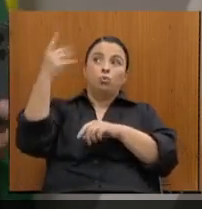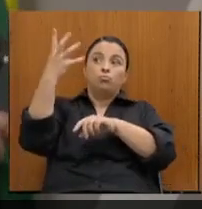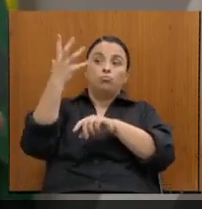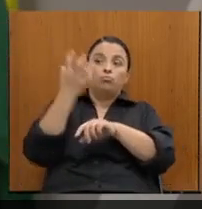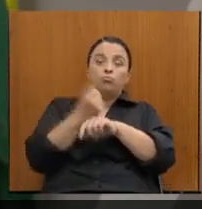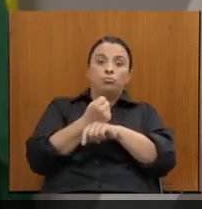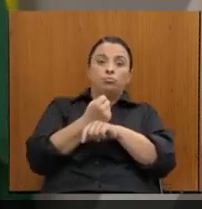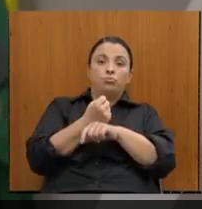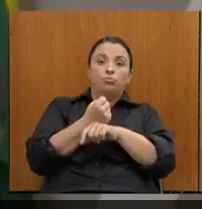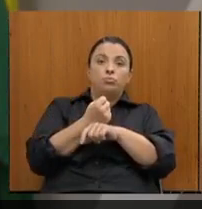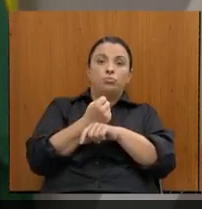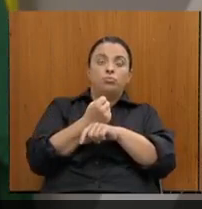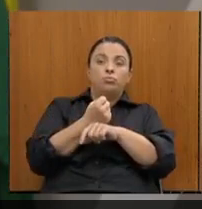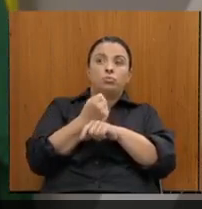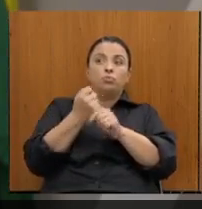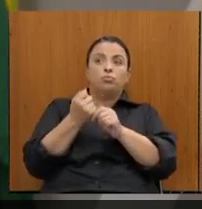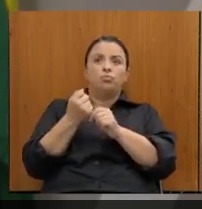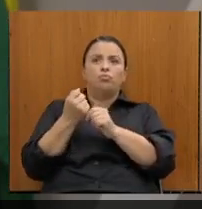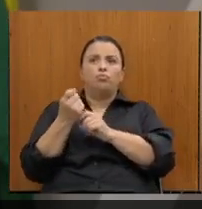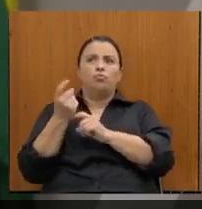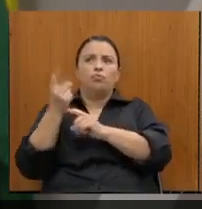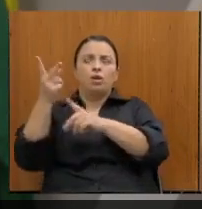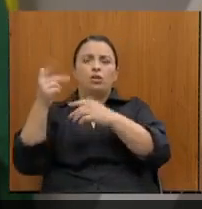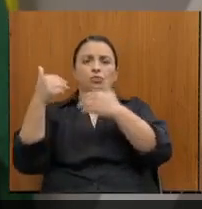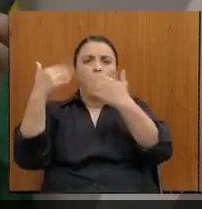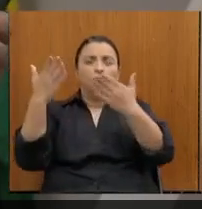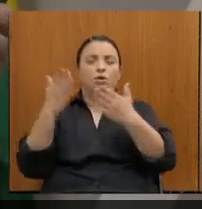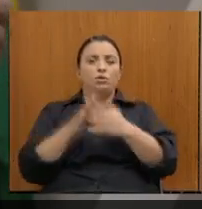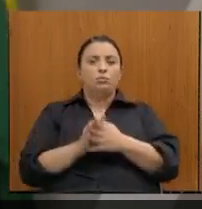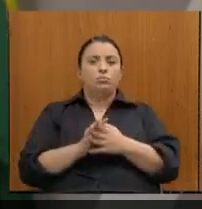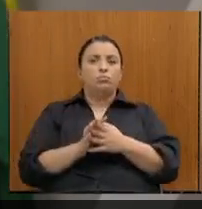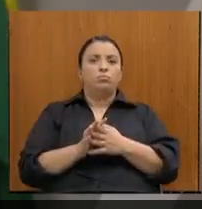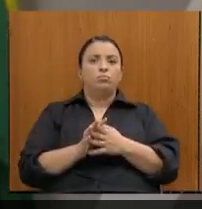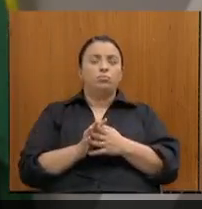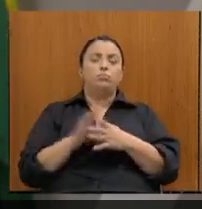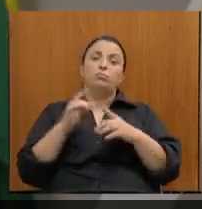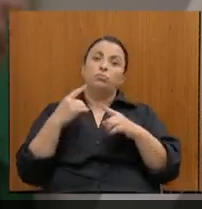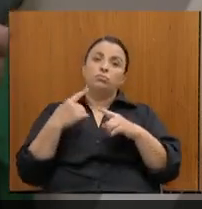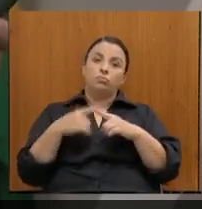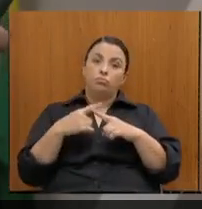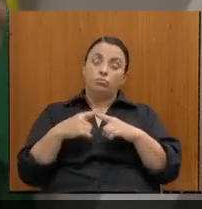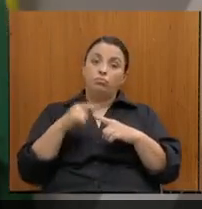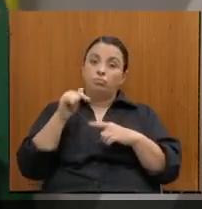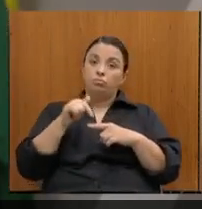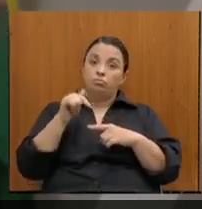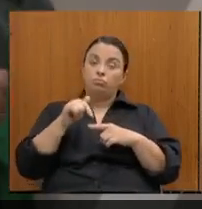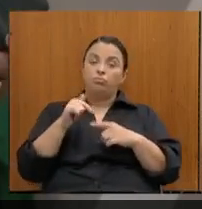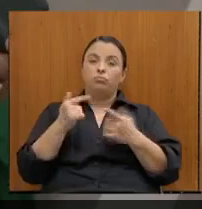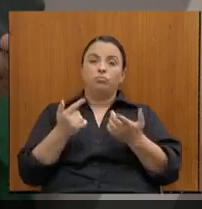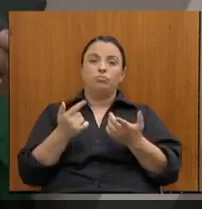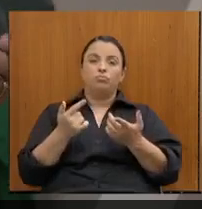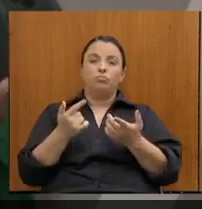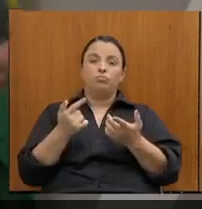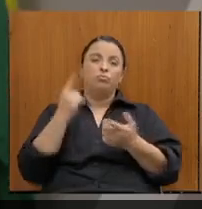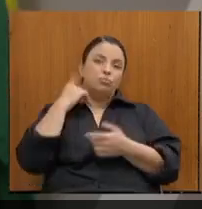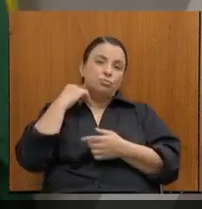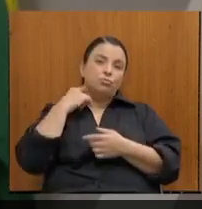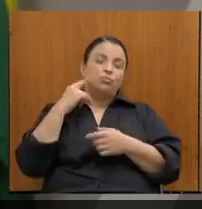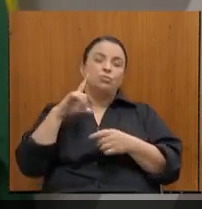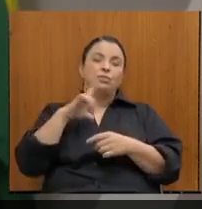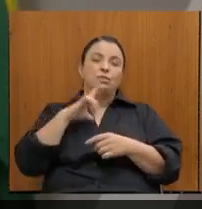outras coisas porque Minas Gerais tem as maiores jazidas de cristal de quartzo com alta pureza